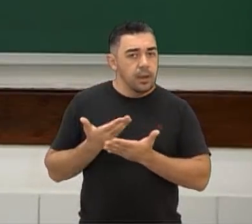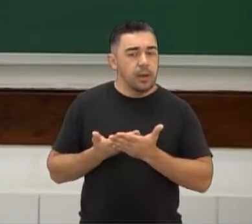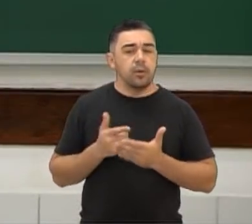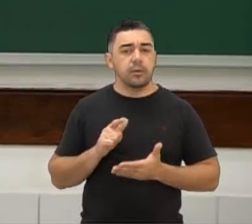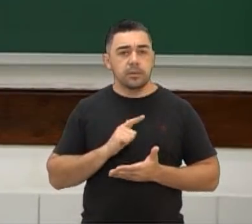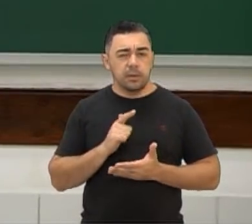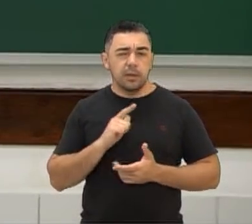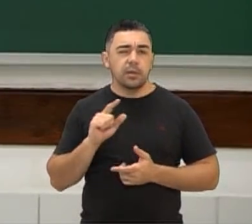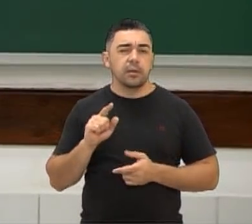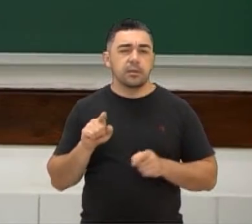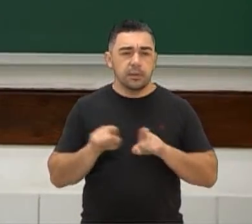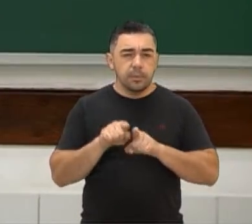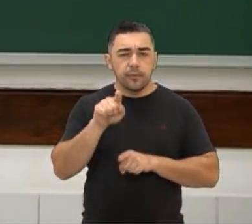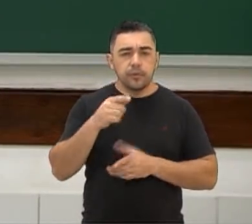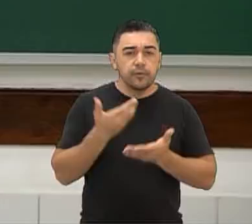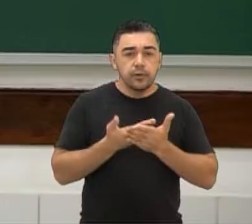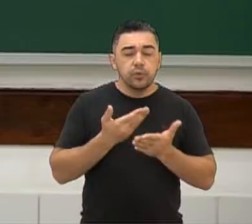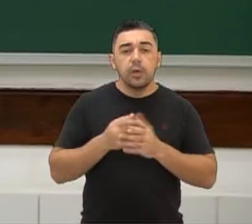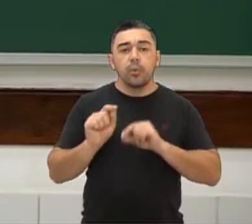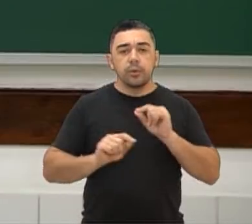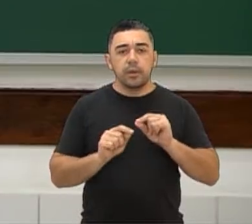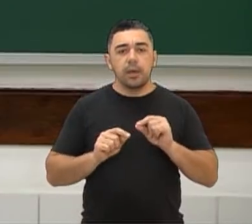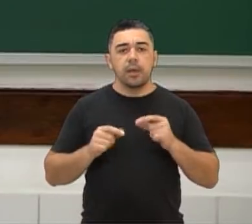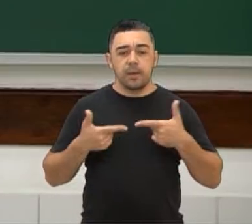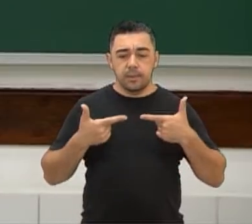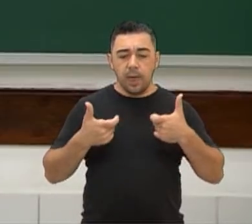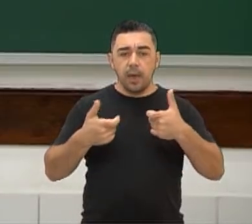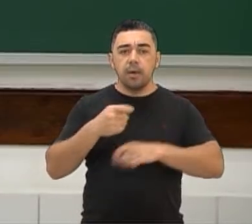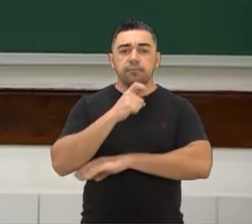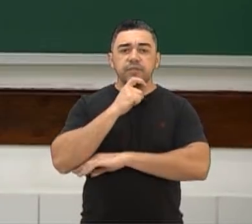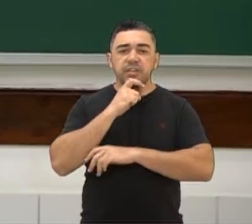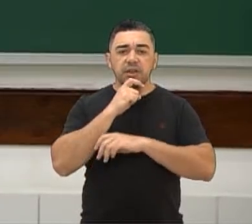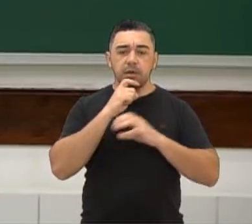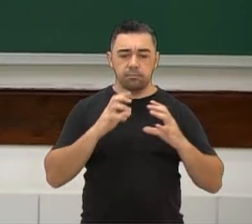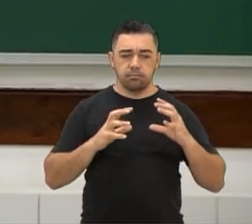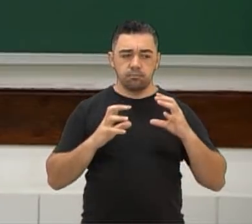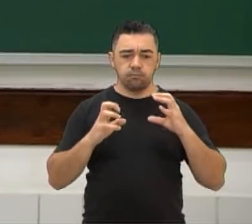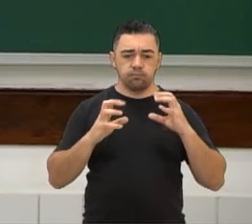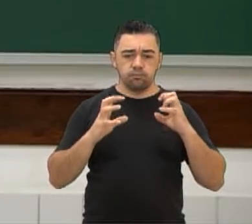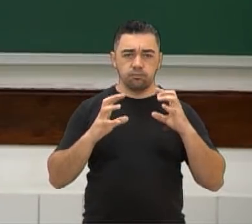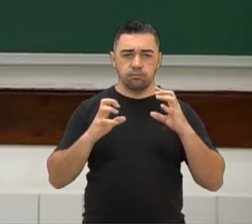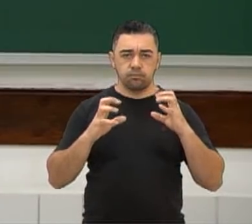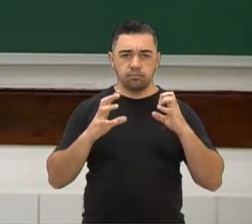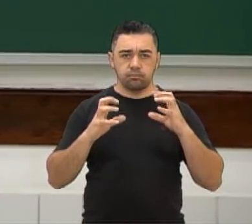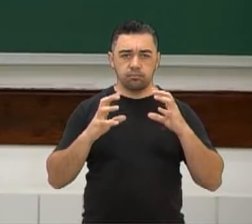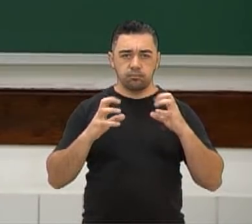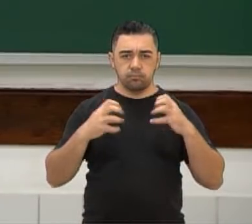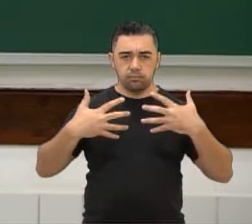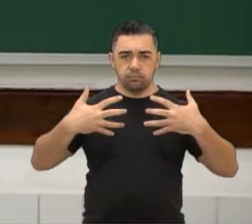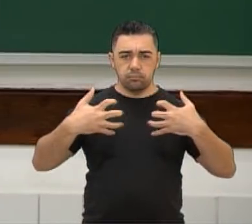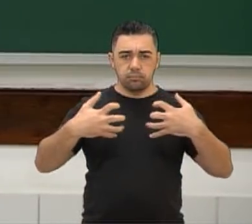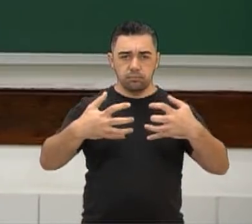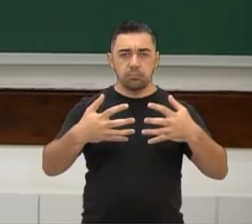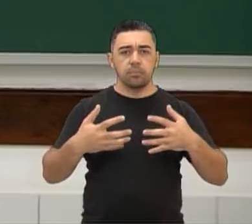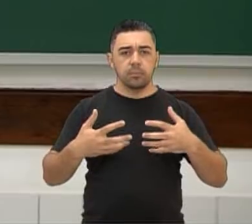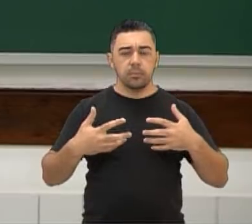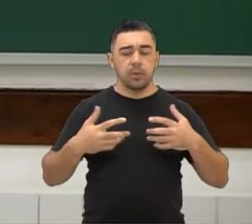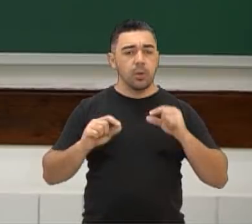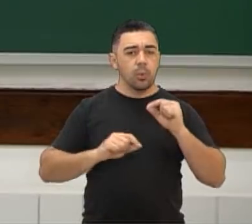aulas, você vai inclusive estudar a Guerra Fria, esse confronto político, militar, ideológico entre eles